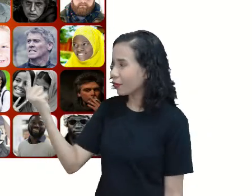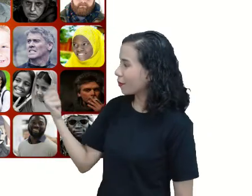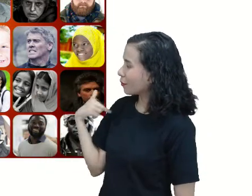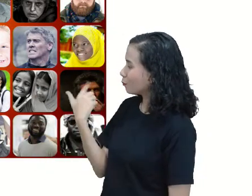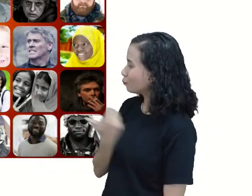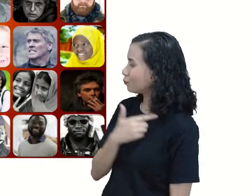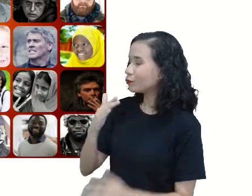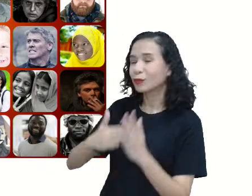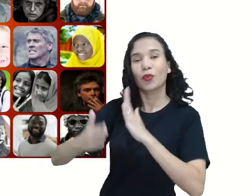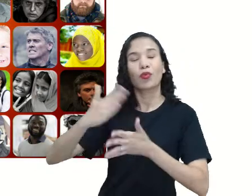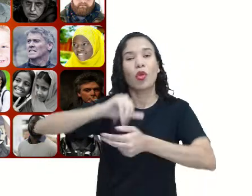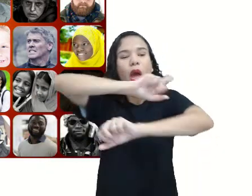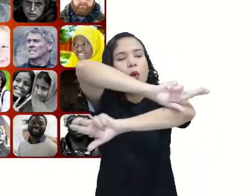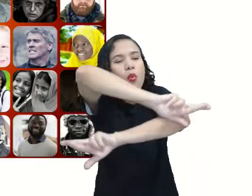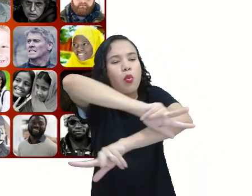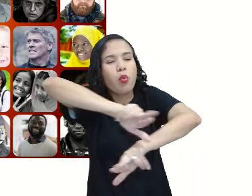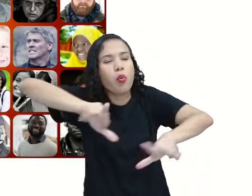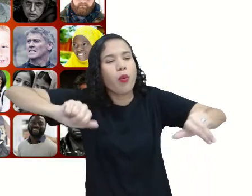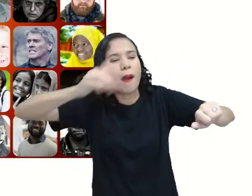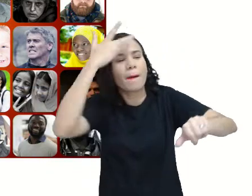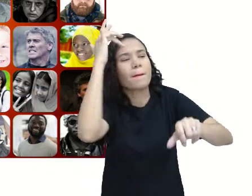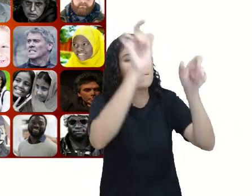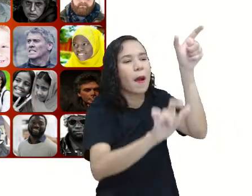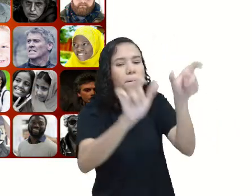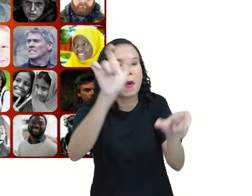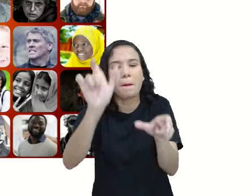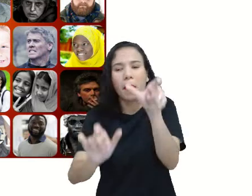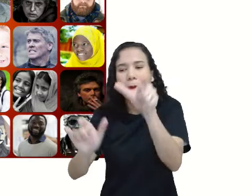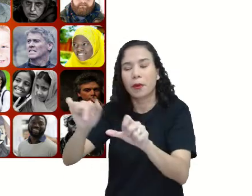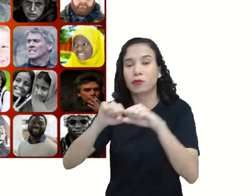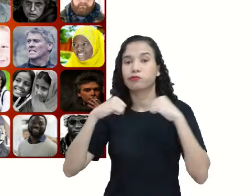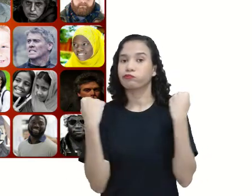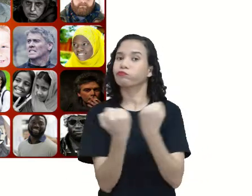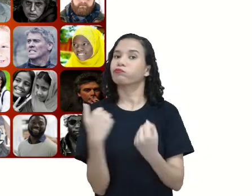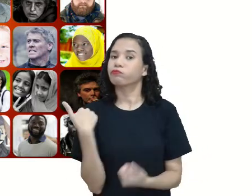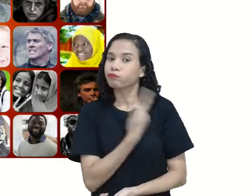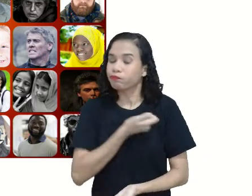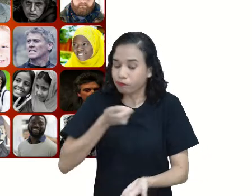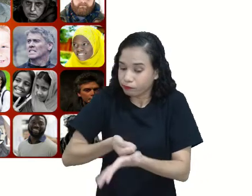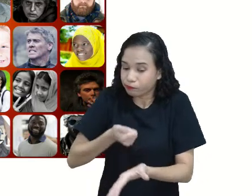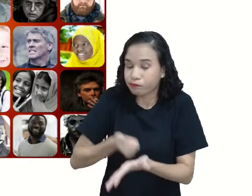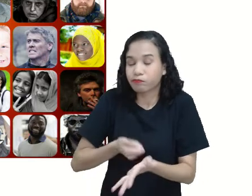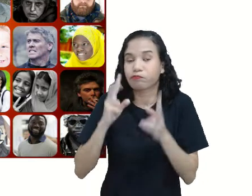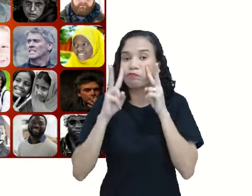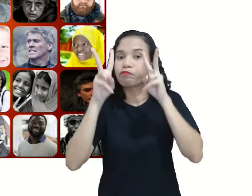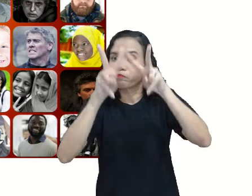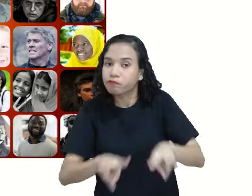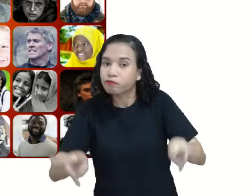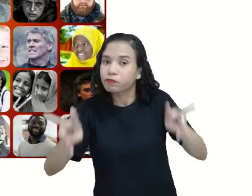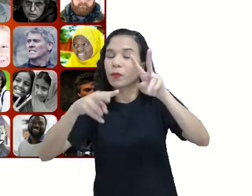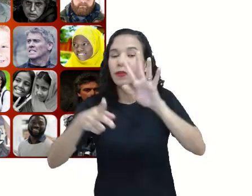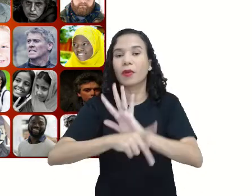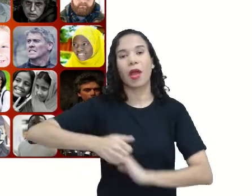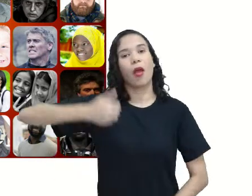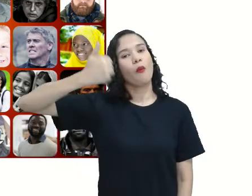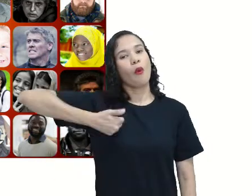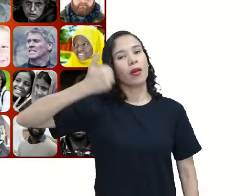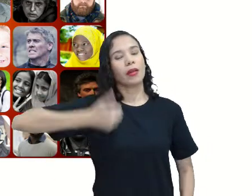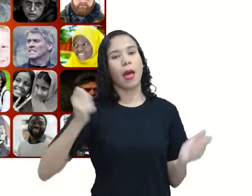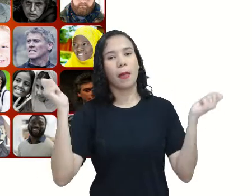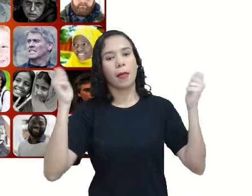diversos, que tem diversas pessoas na sociedade e que a gente pode e deve cada vez mais enxergar as qualidades,